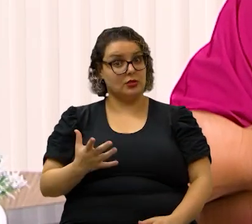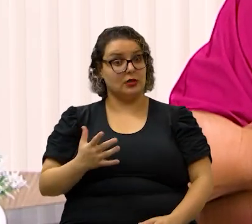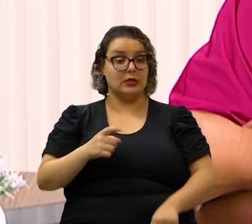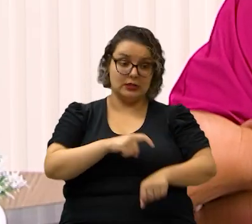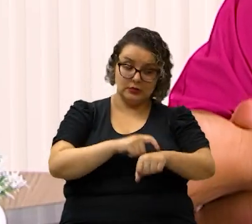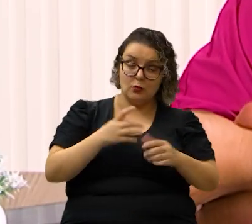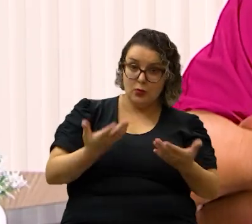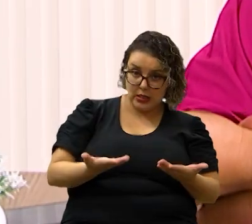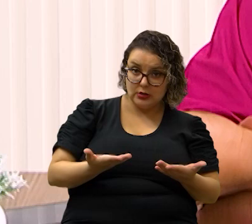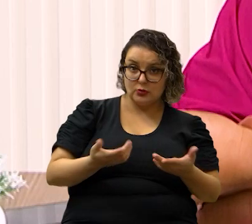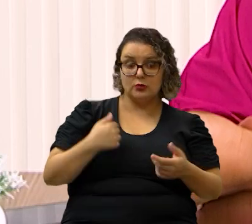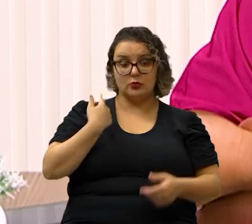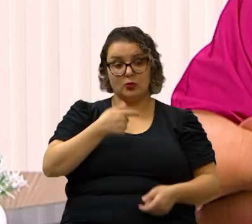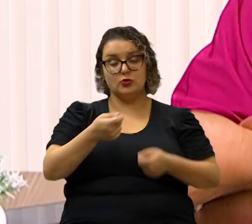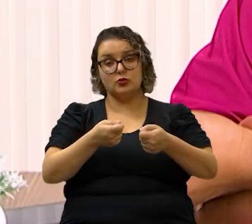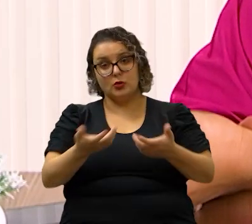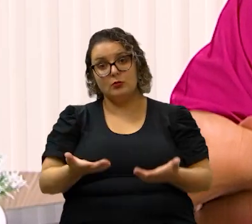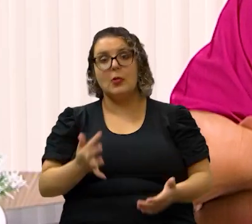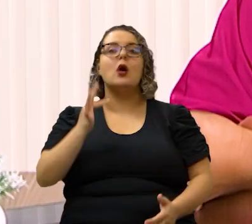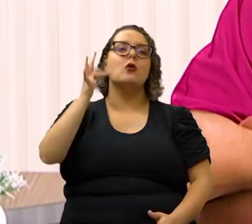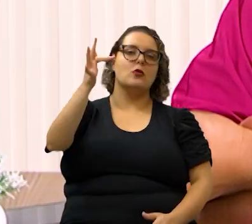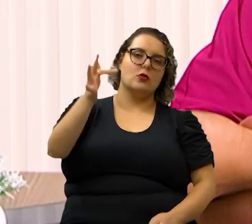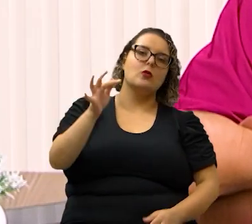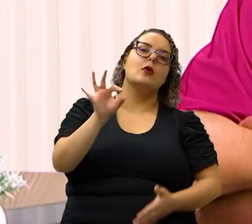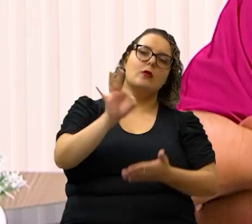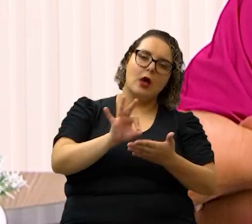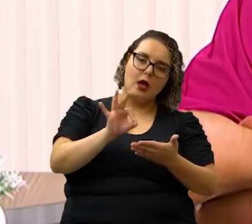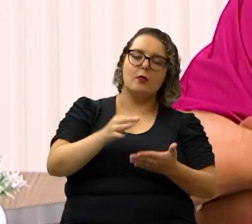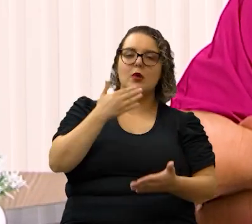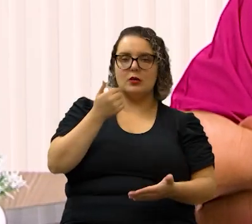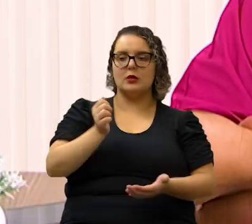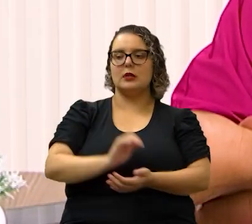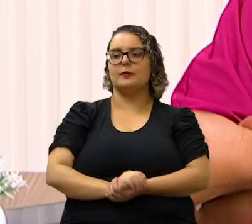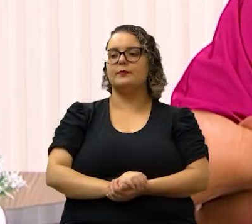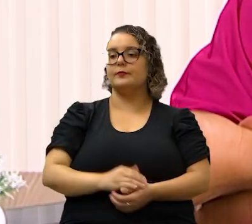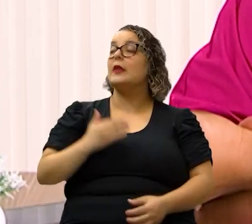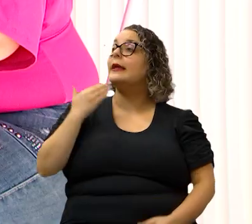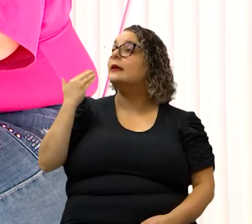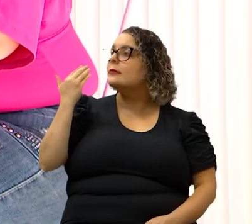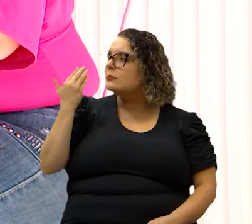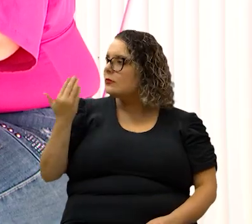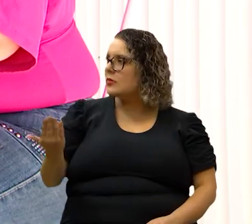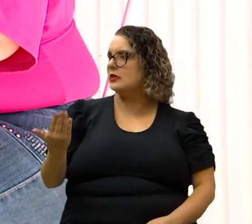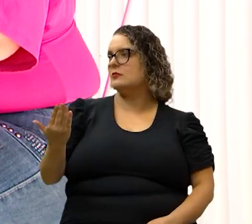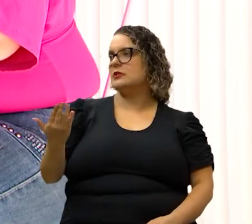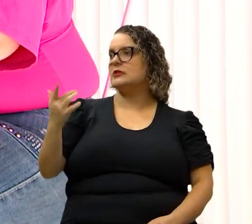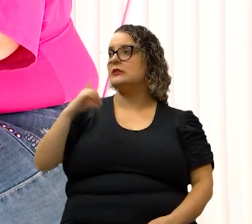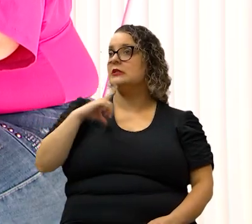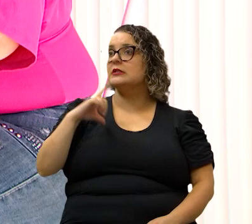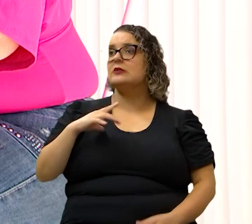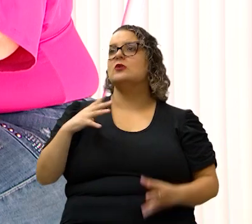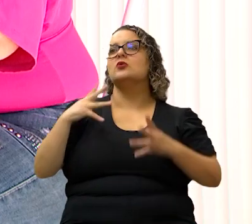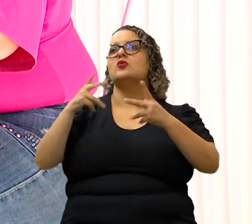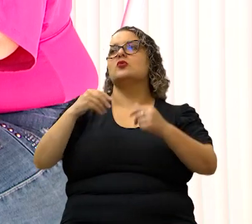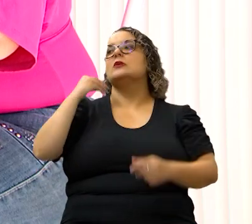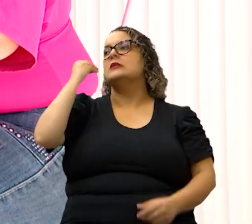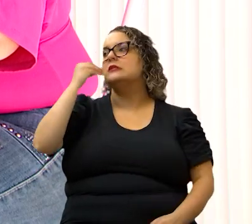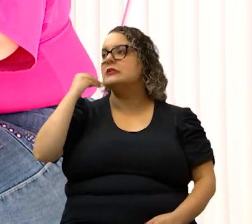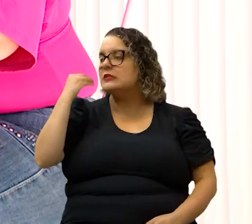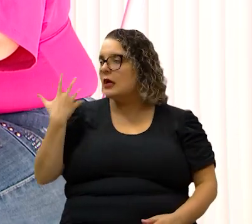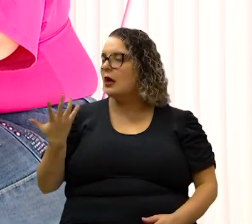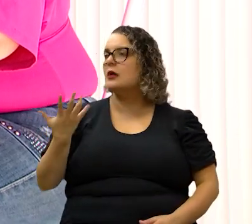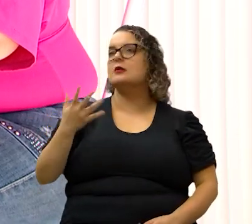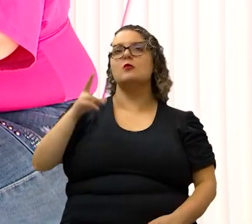ter saído, por enquanto, do nosso controle, mas que futuramente a gente vai solucionar. E para você, que teve toda